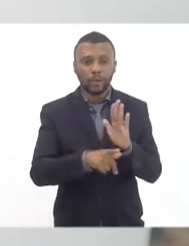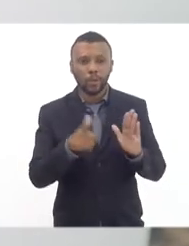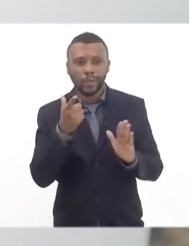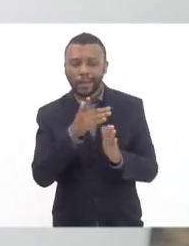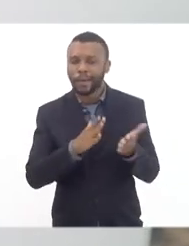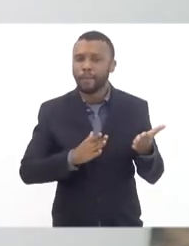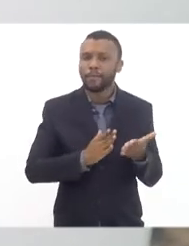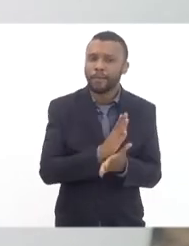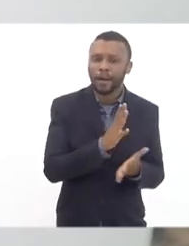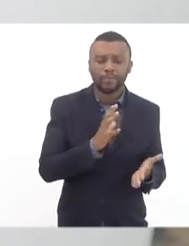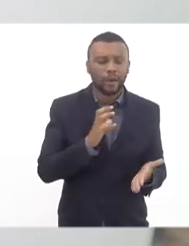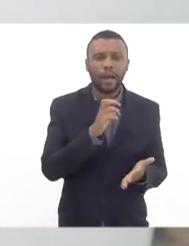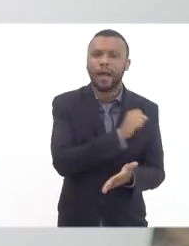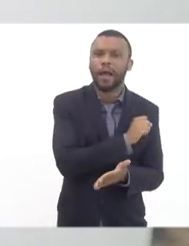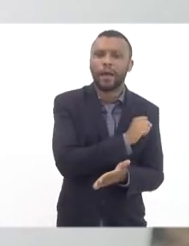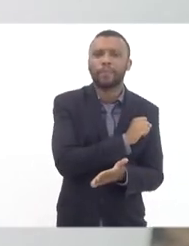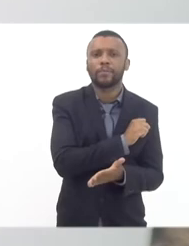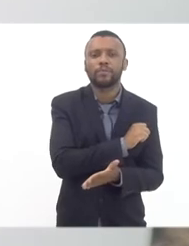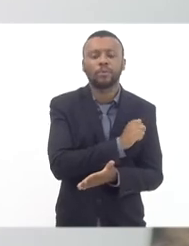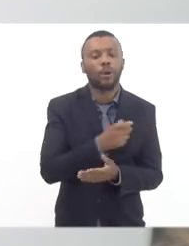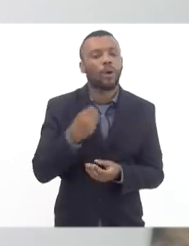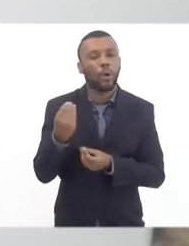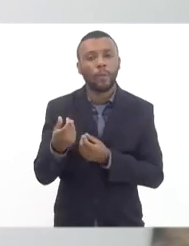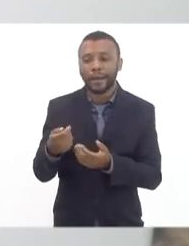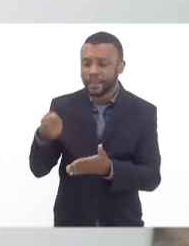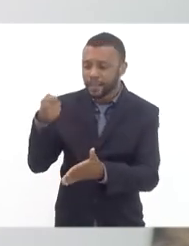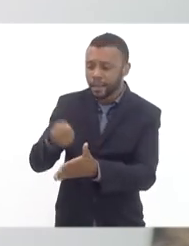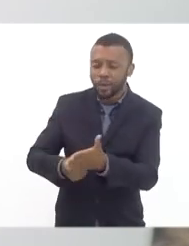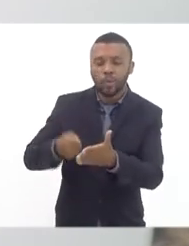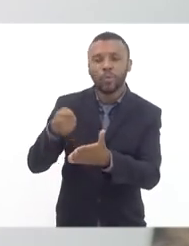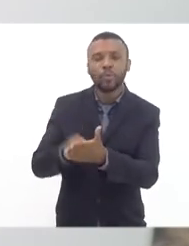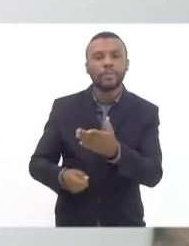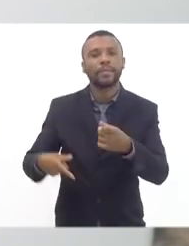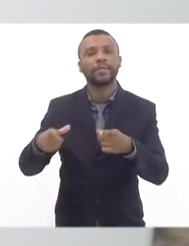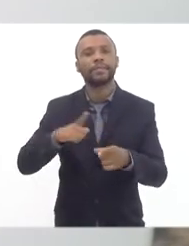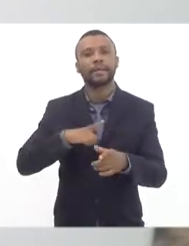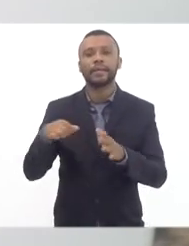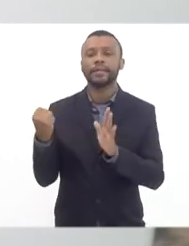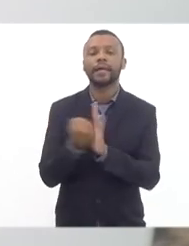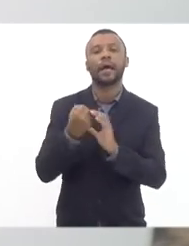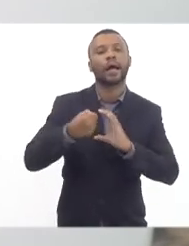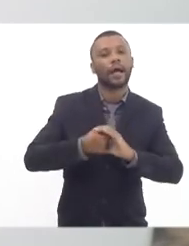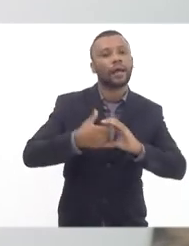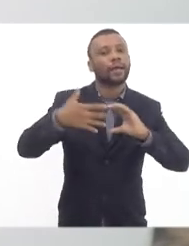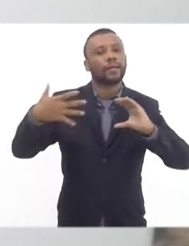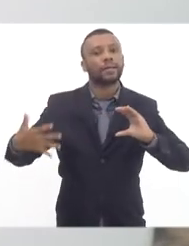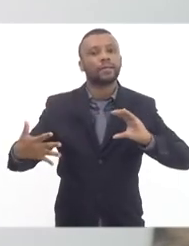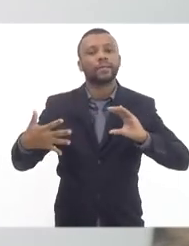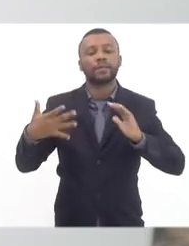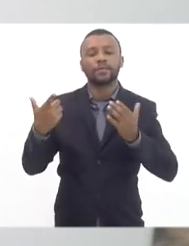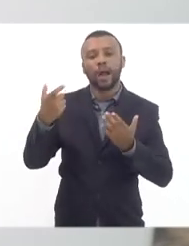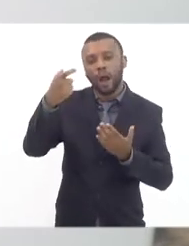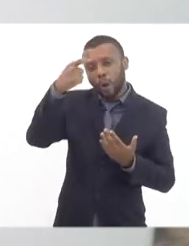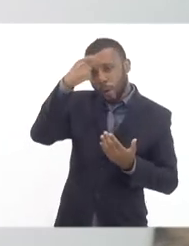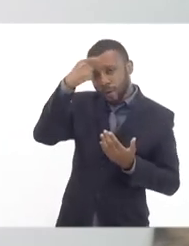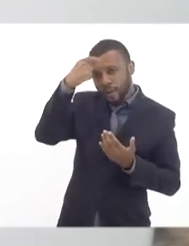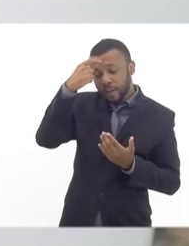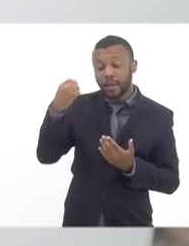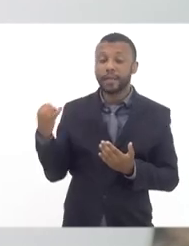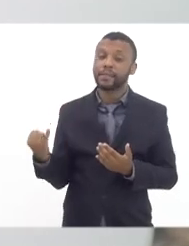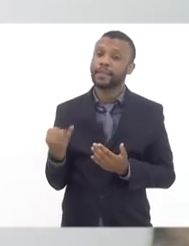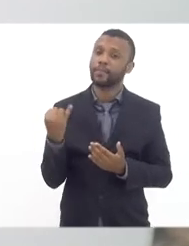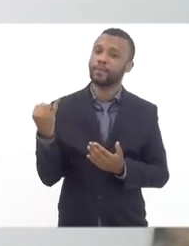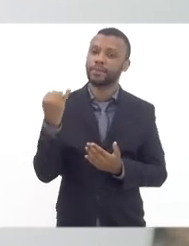que esta luta, ela também tem esse caráter, o caráter da conscientização da importância